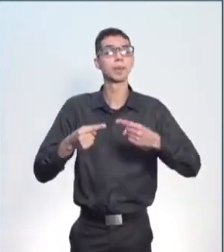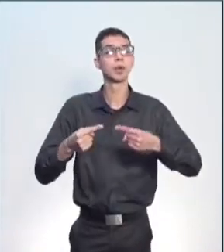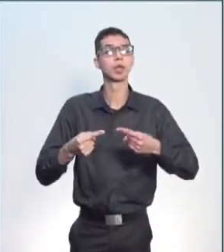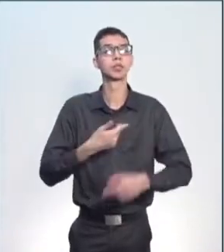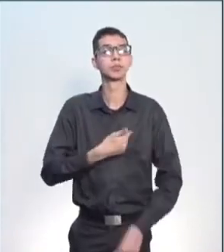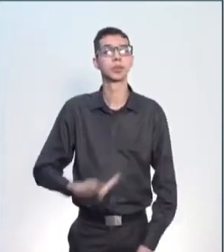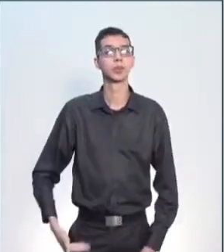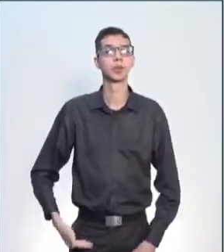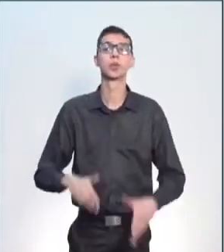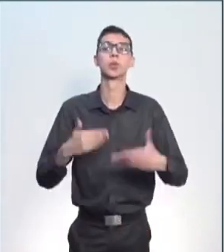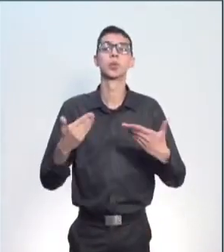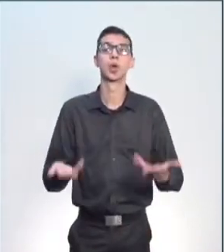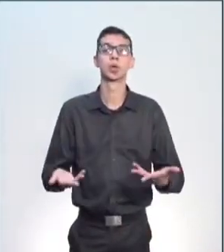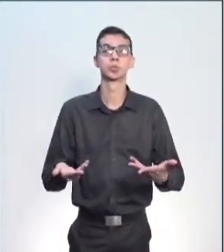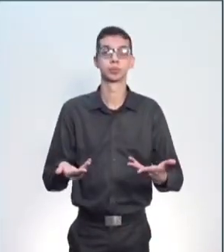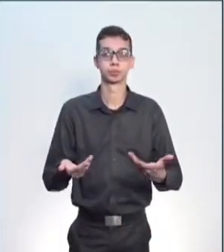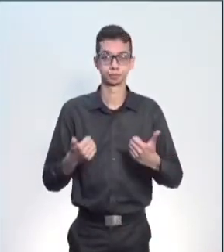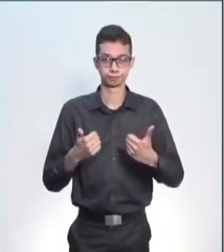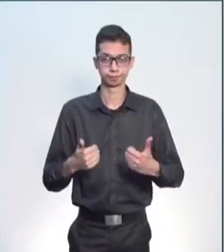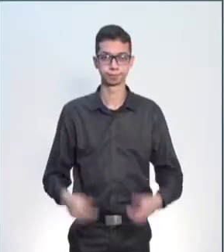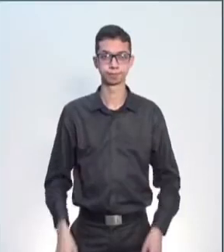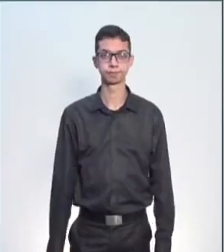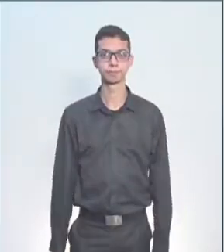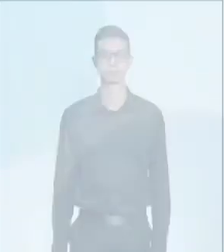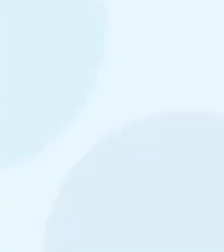essa? Vamos lá?